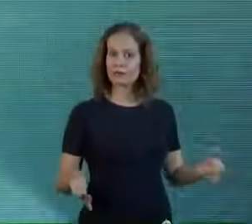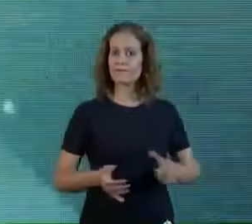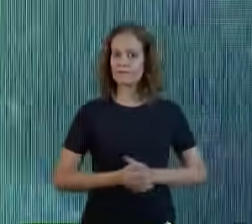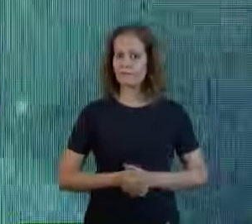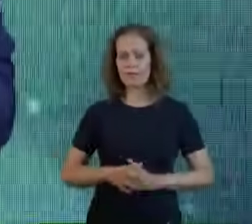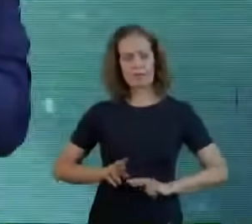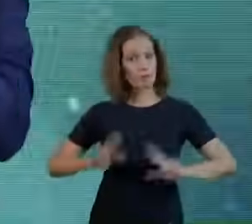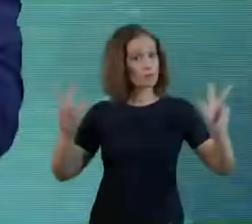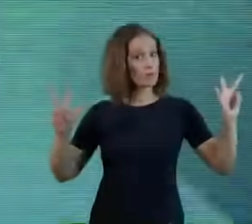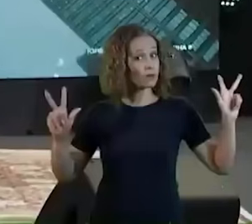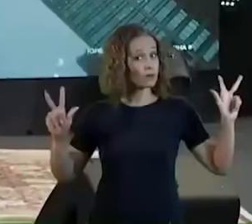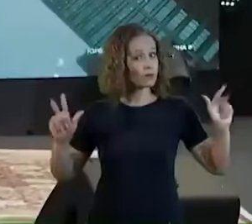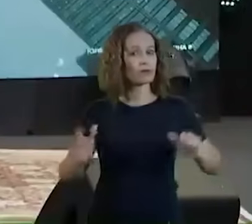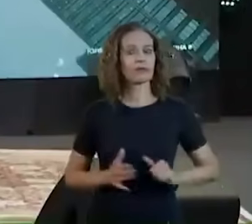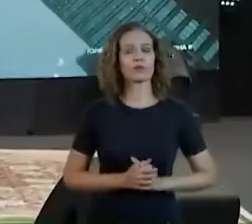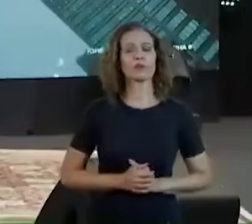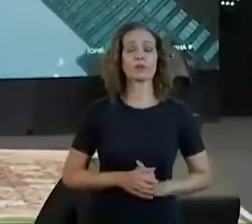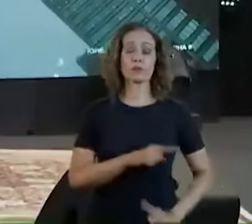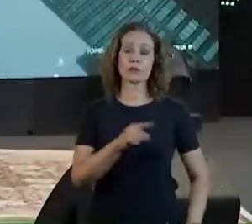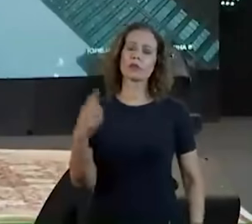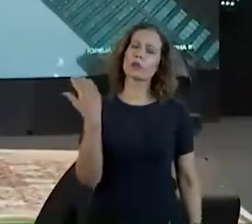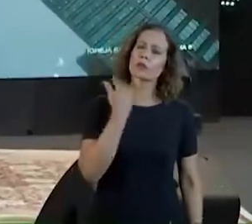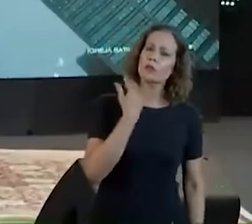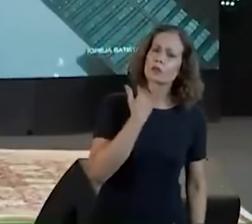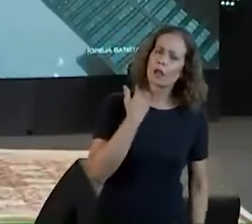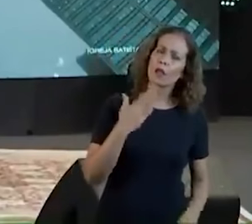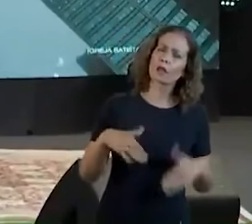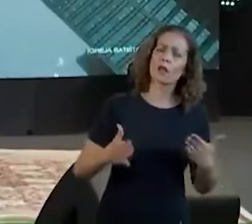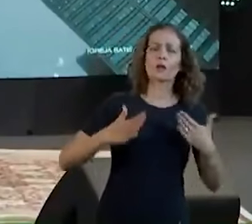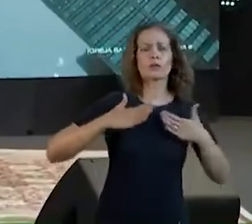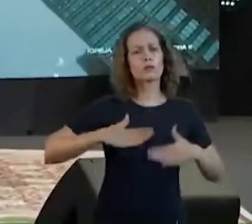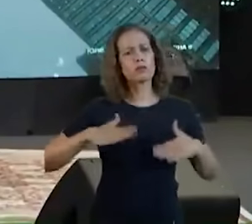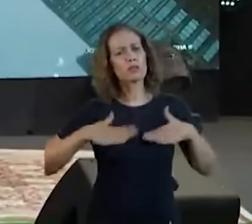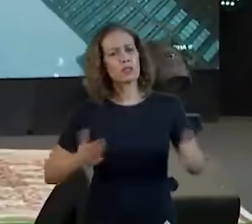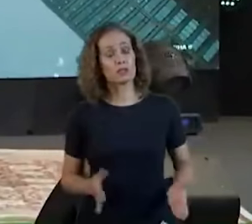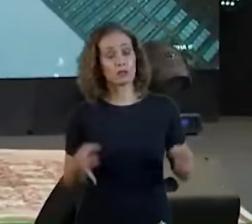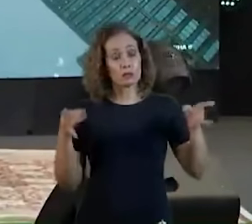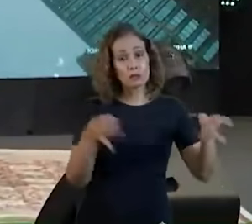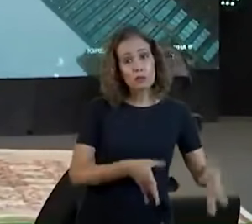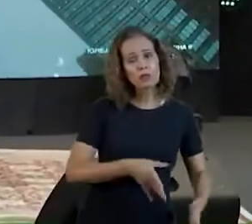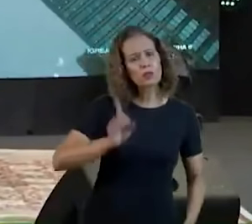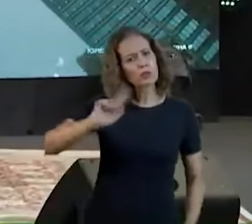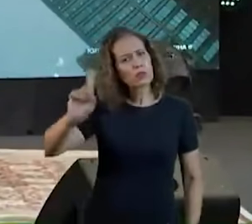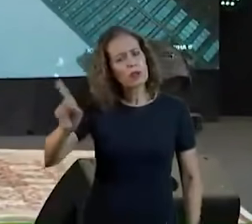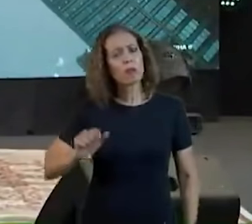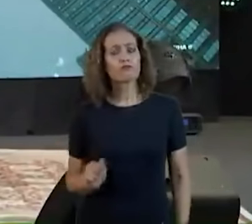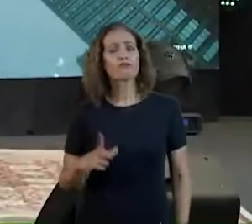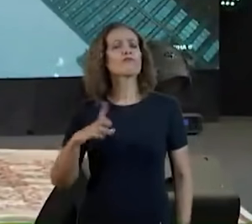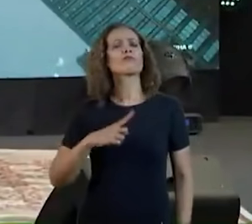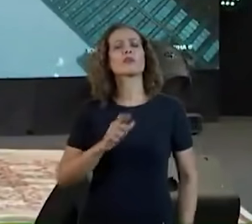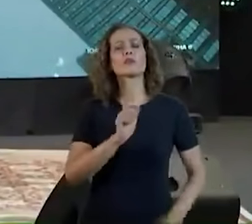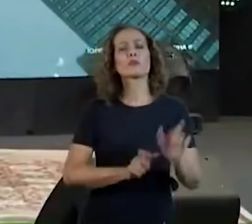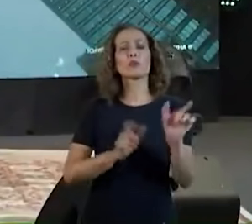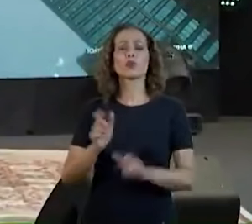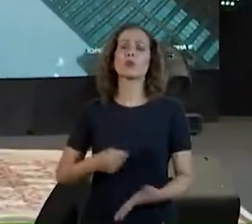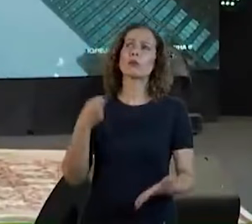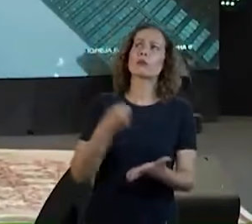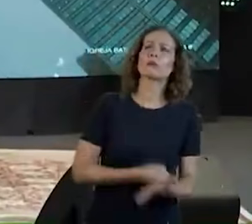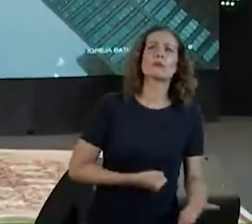Muito diferente. Quando você cansar, descanse, não desista. Tem gente que no meio de uma luta